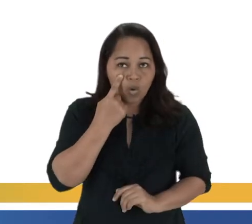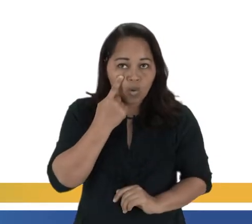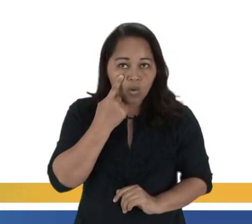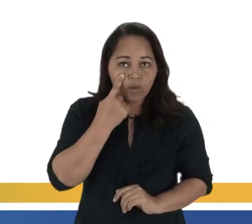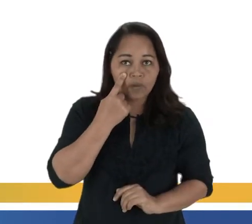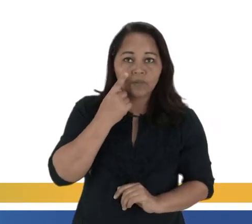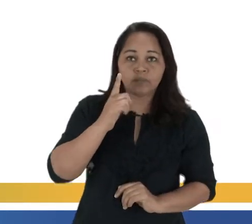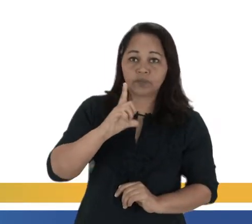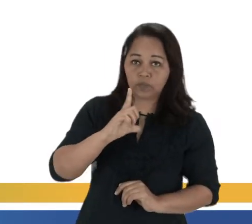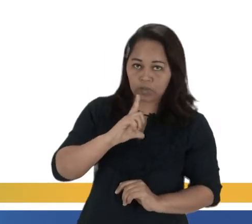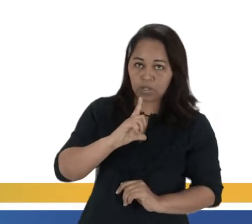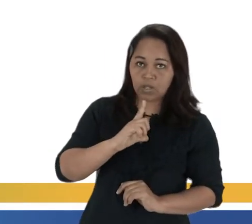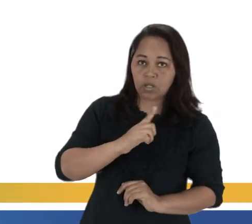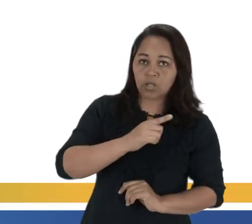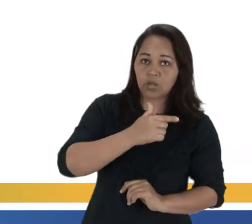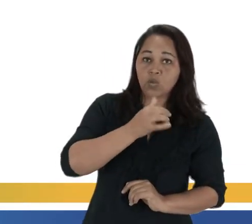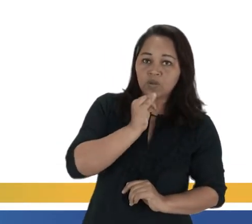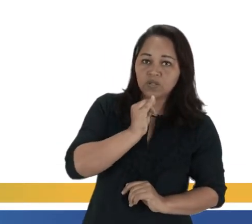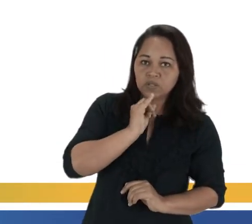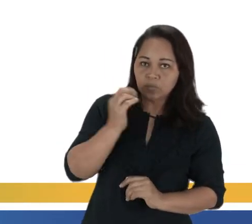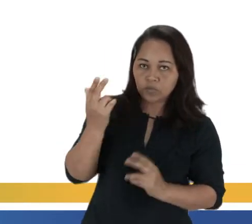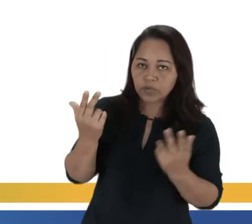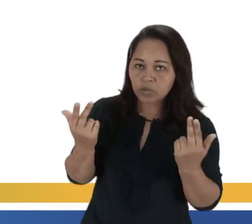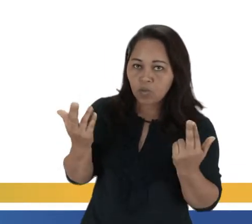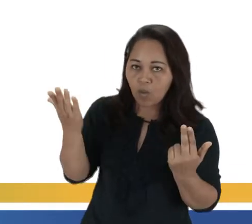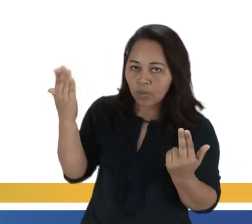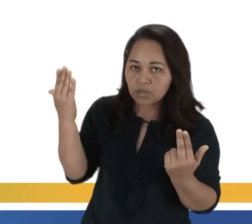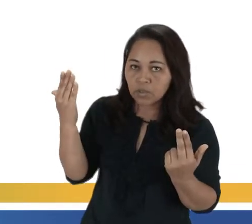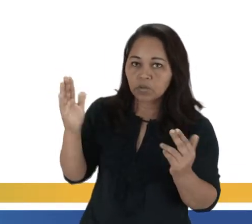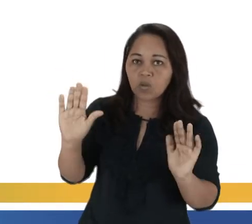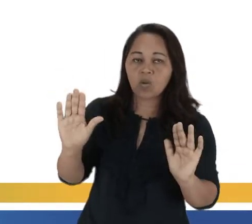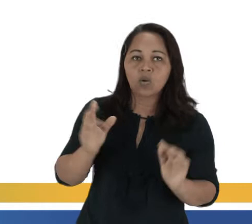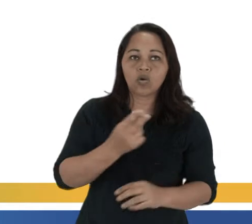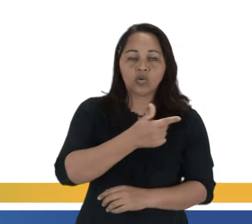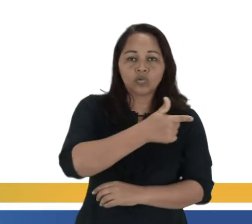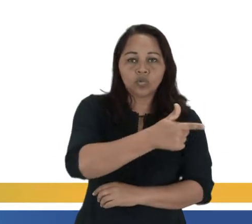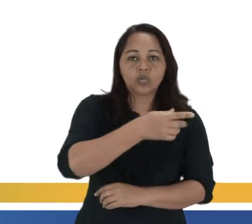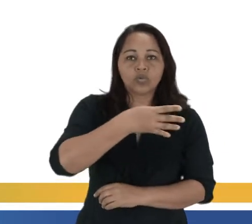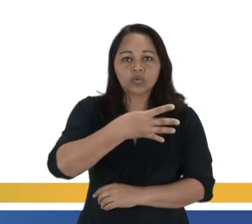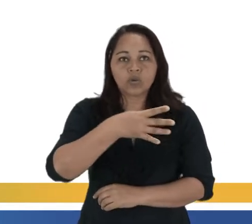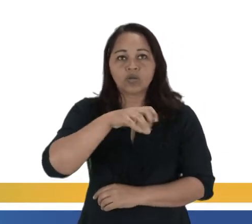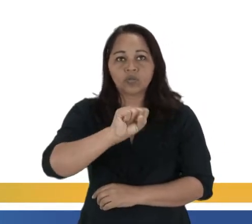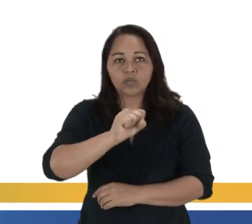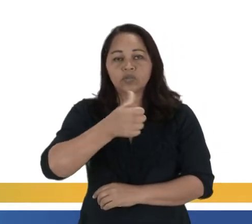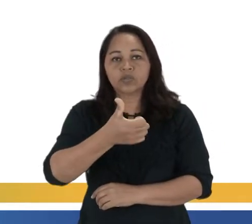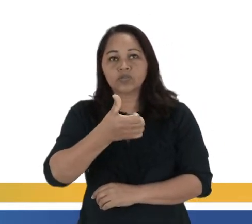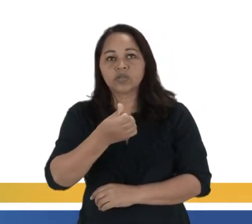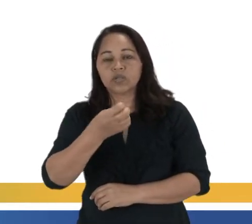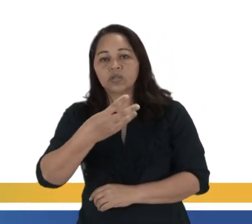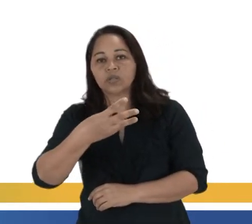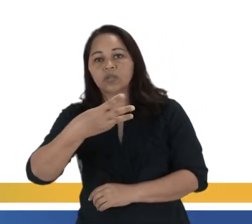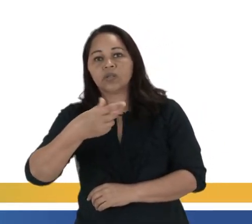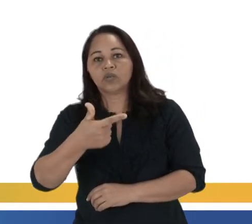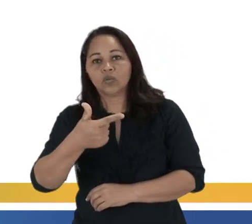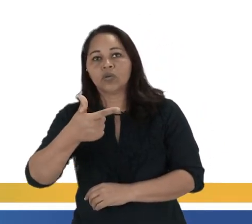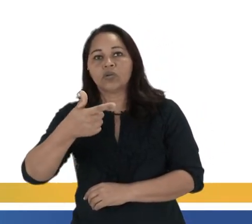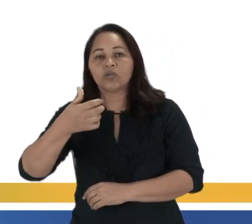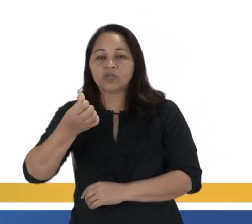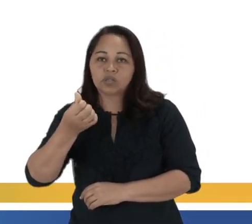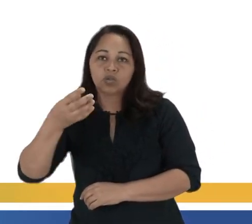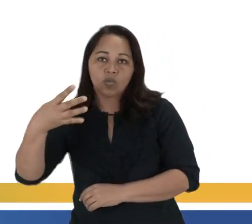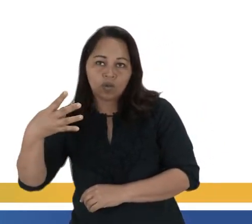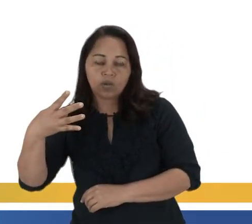nossa sequência anterior. Nós temos ainda aí 2, 4, 8, 16, 32, 64, como vimos